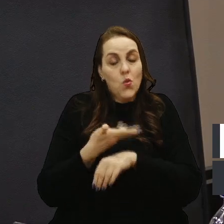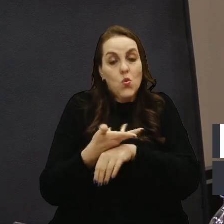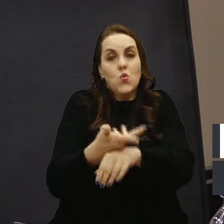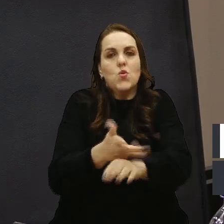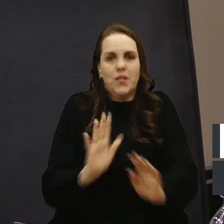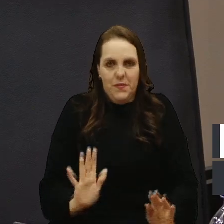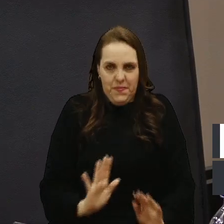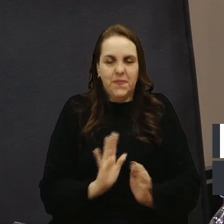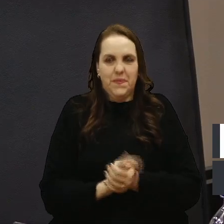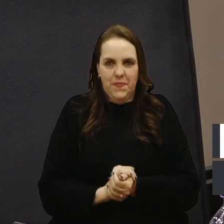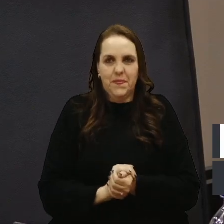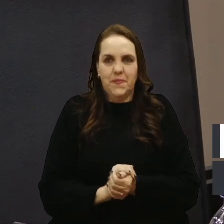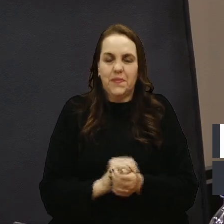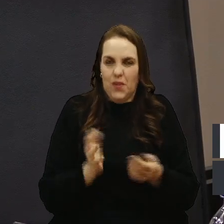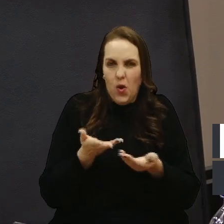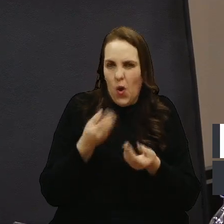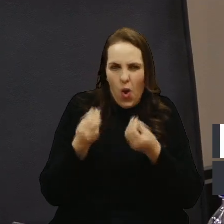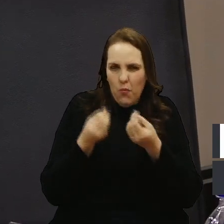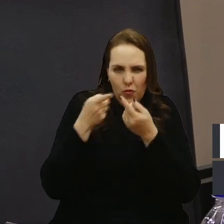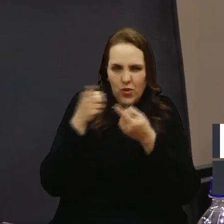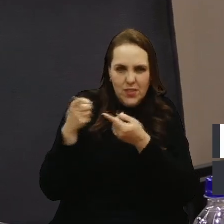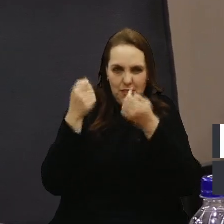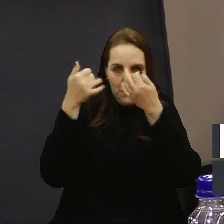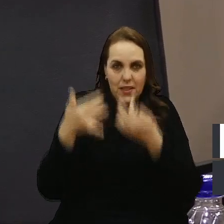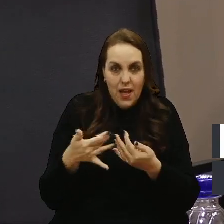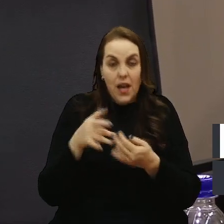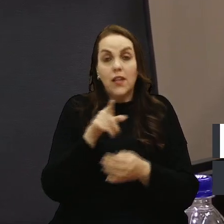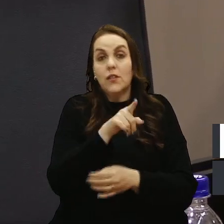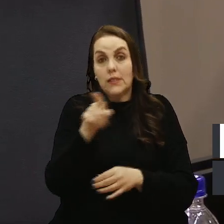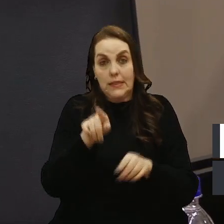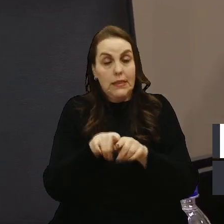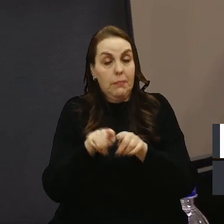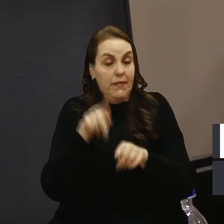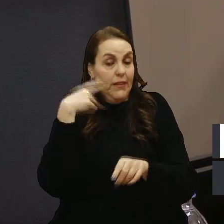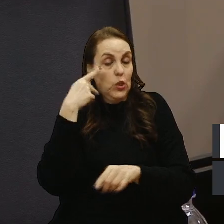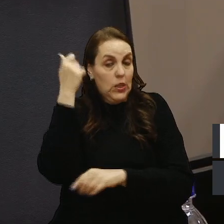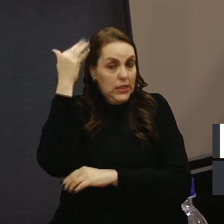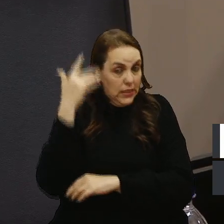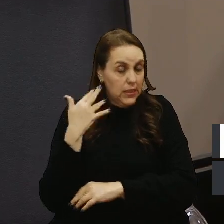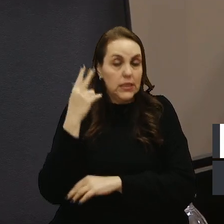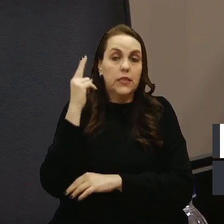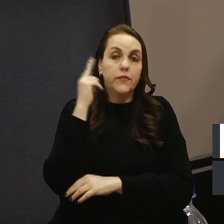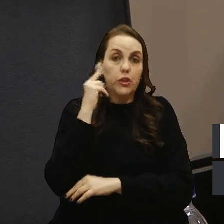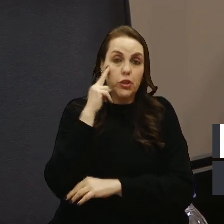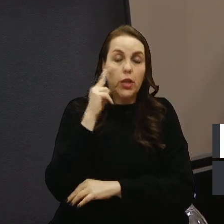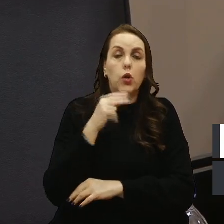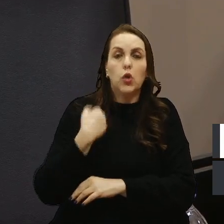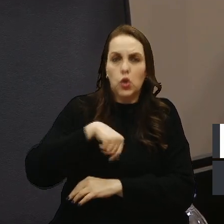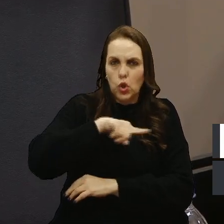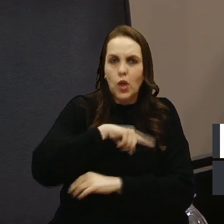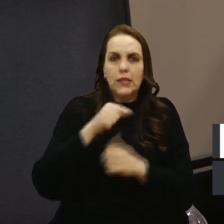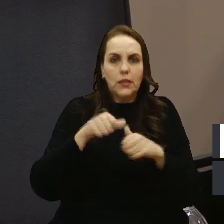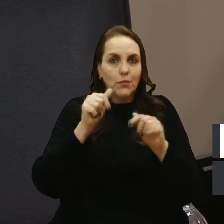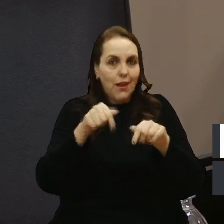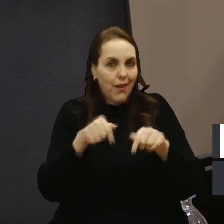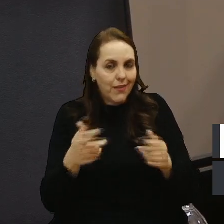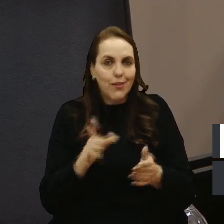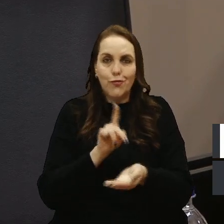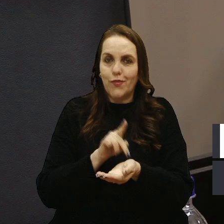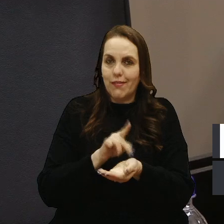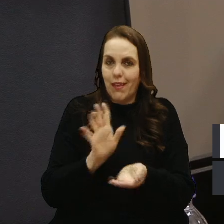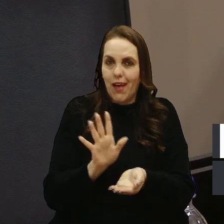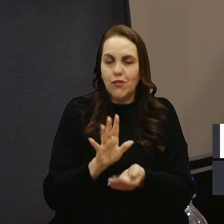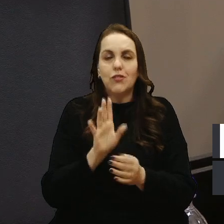que é bem como vocês falaram, como não só o senhor falou, a vereadora Daiane, o vereador Fantinel, a gente está aqui, na verdade, a gente está